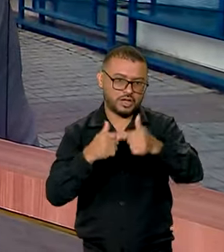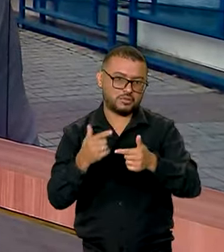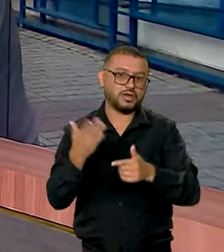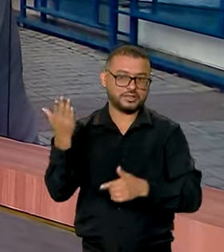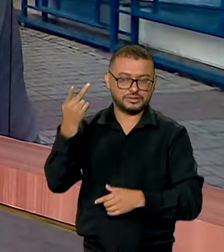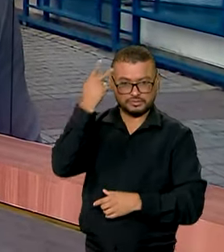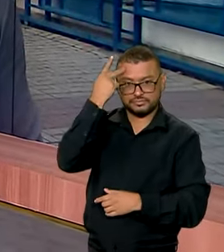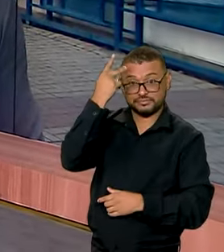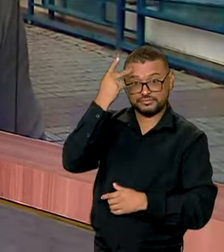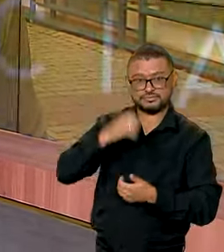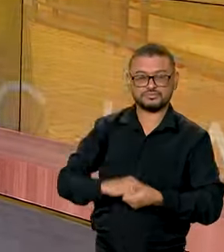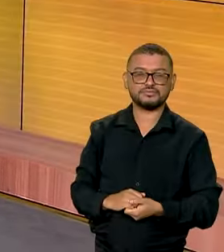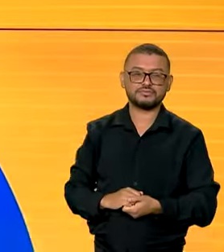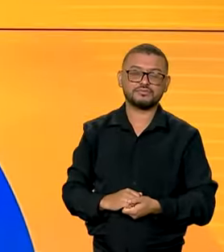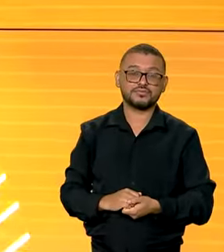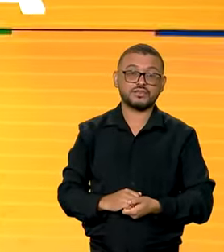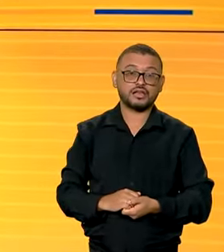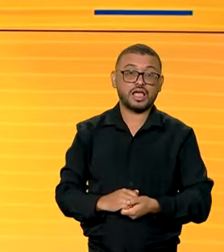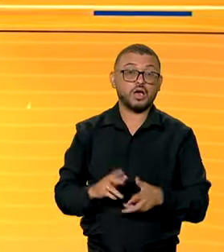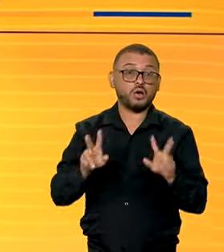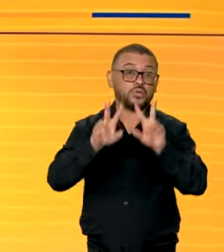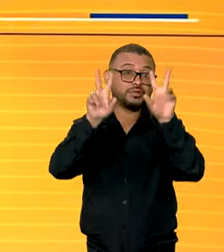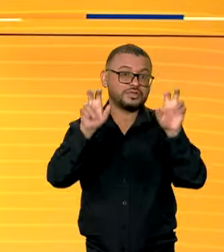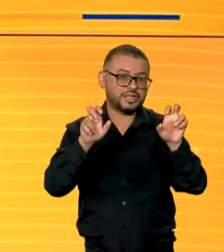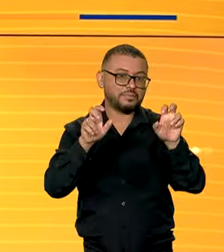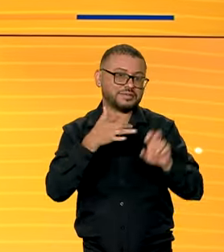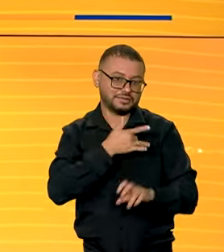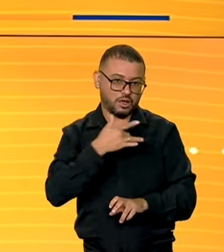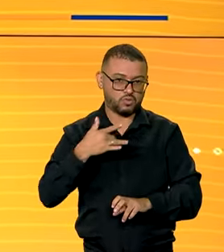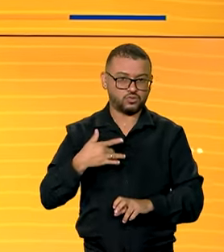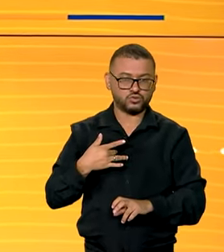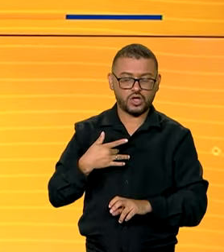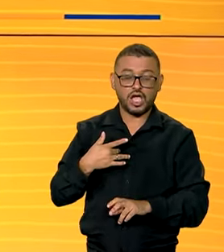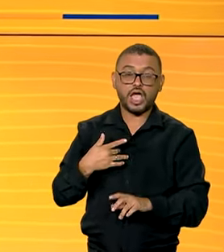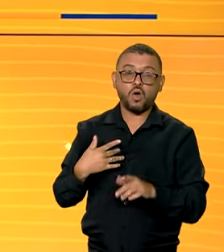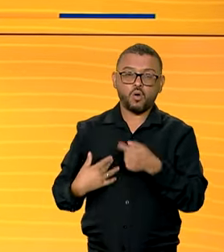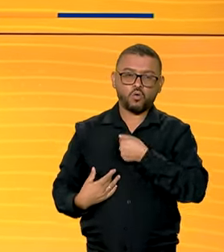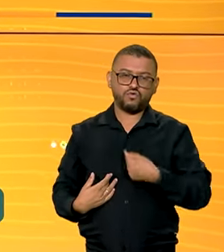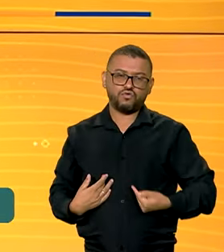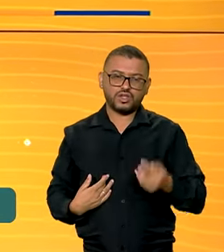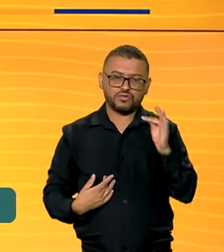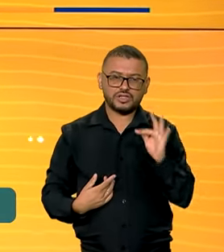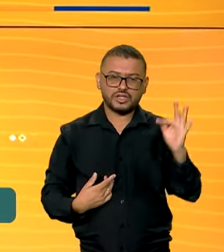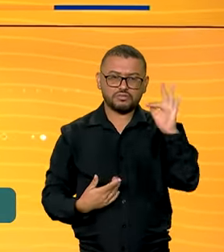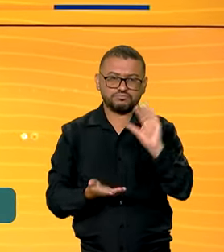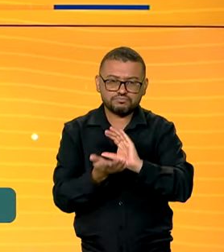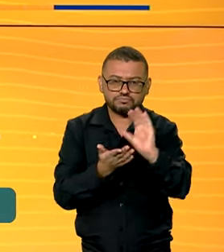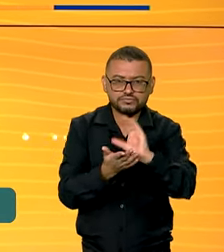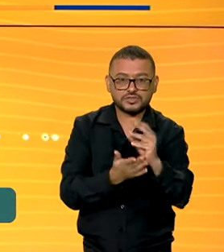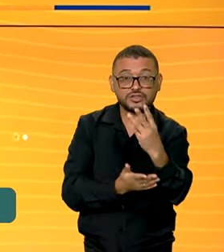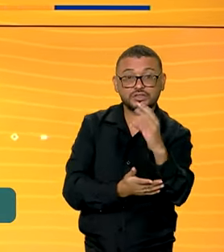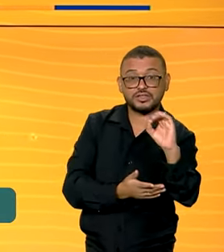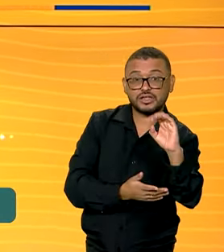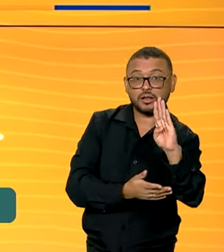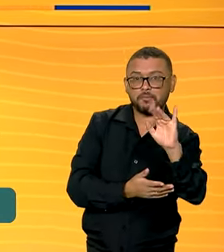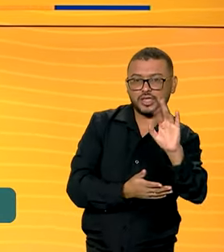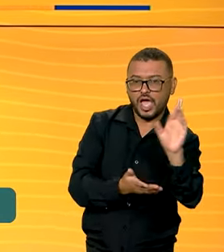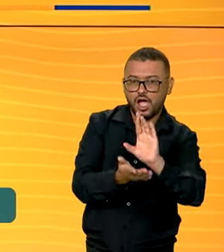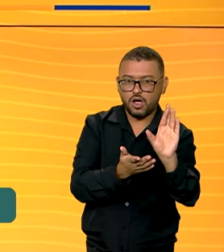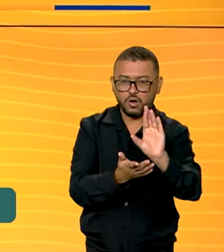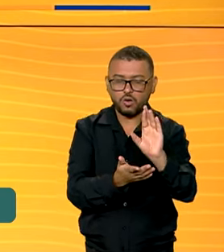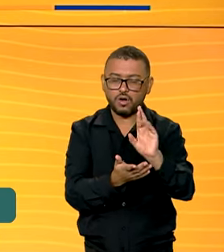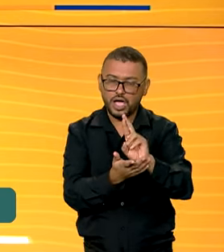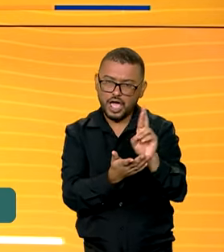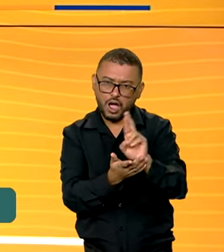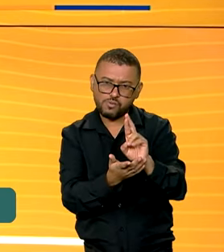em São Paulo. E o assunto agora é saúde. O governo federal está investindo mais de R$ 30 bilhões no setor.